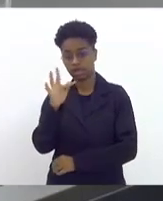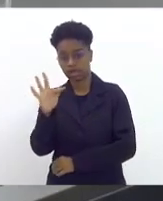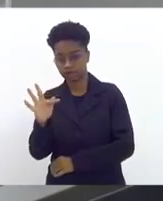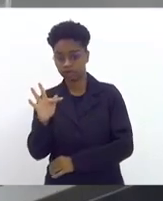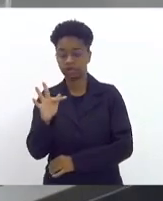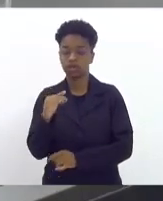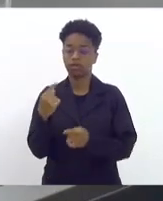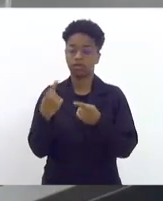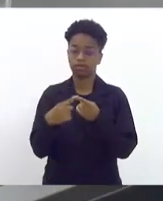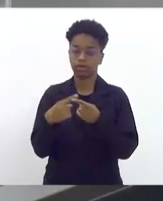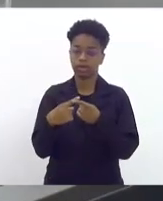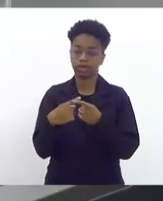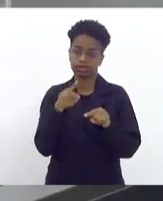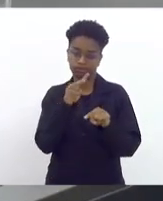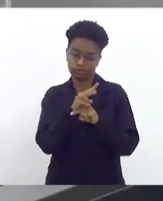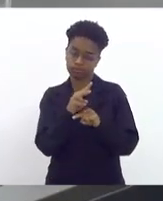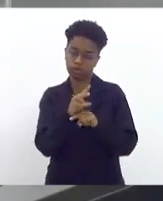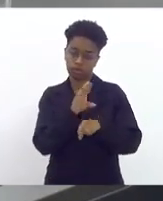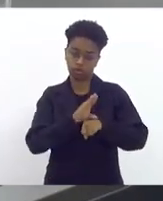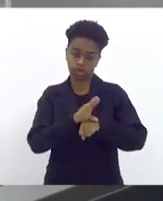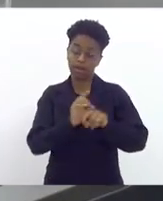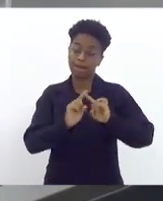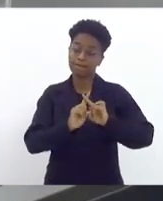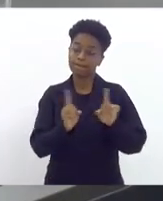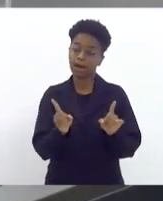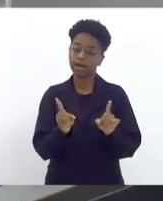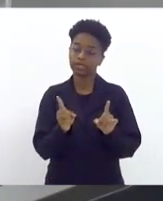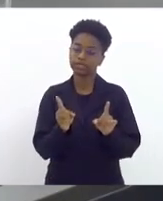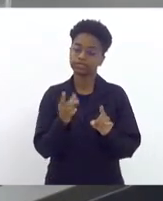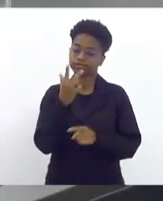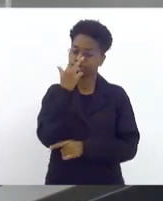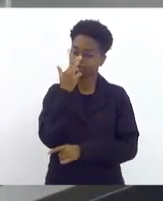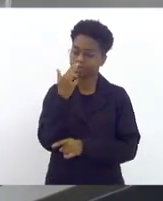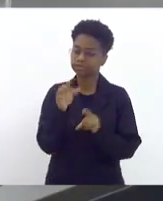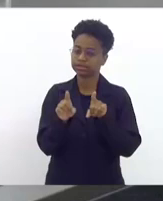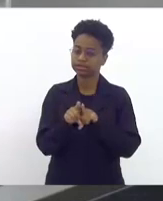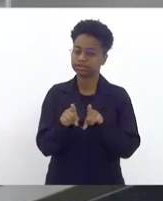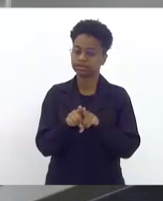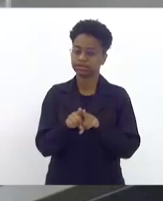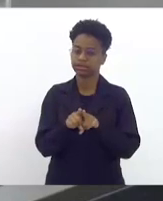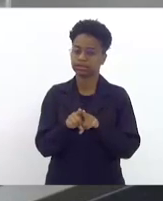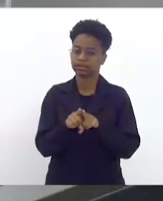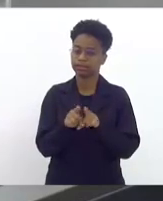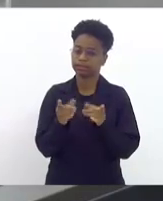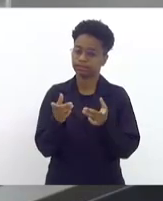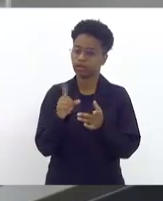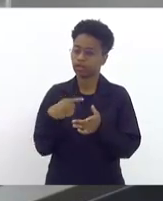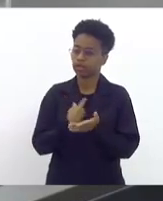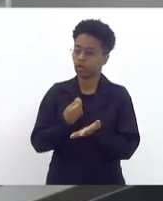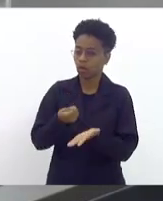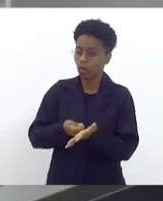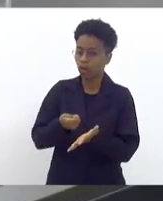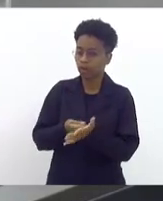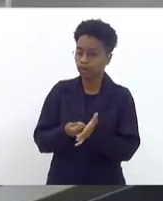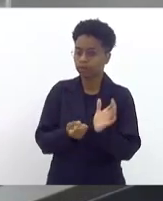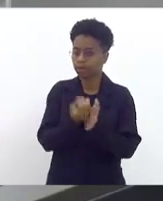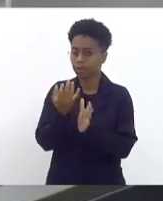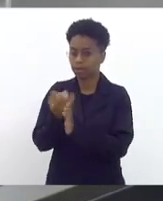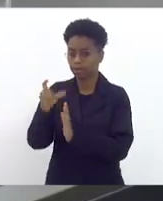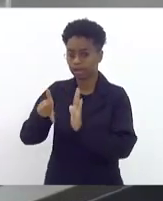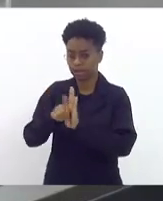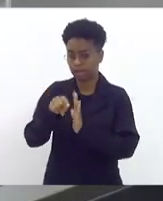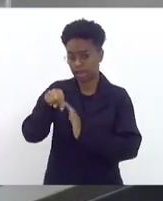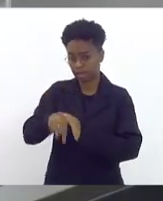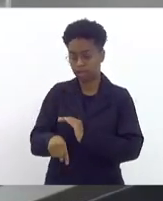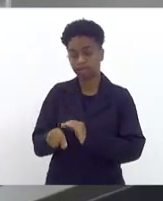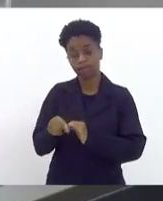Constituição Mas por outro lado me parece que também é dever nosso como legislador Estadual em primeiro lugar